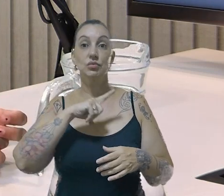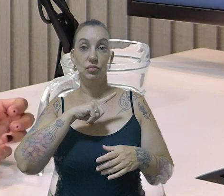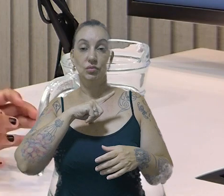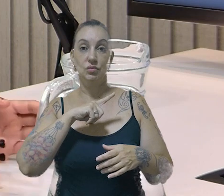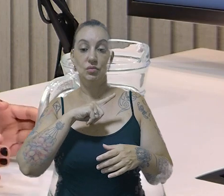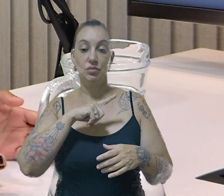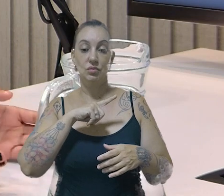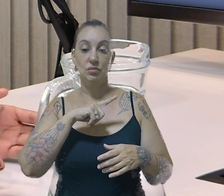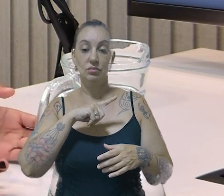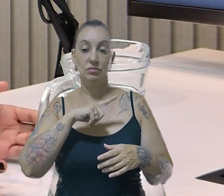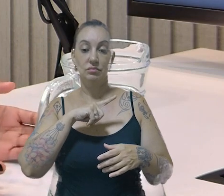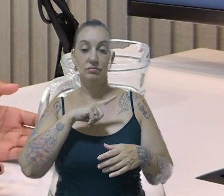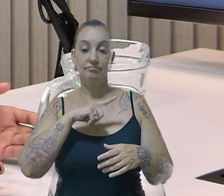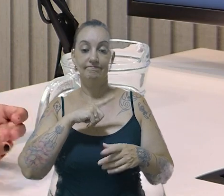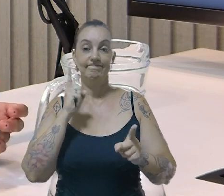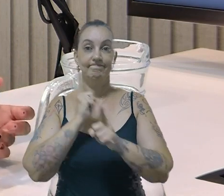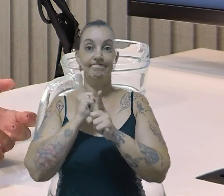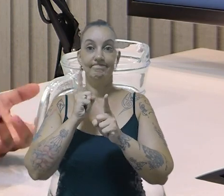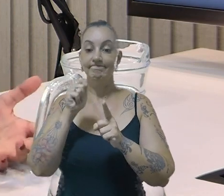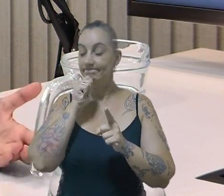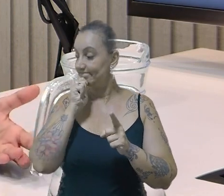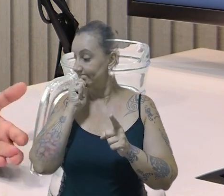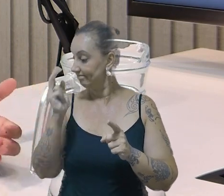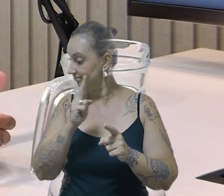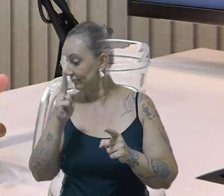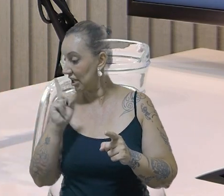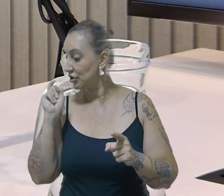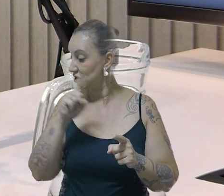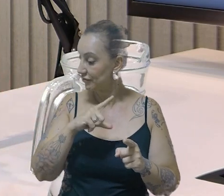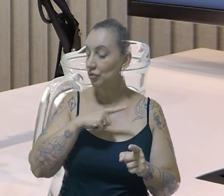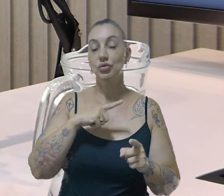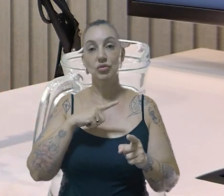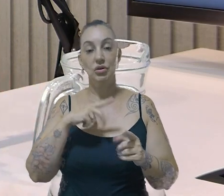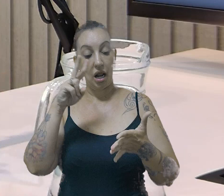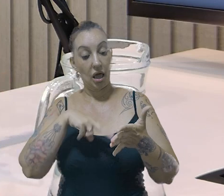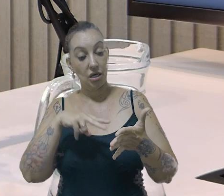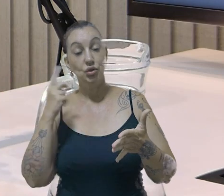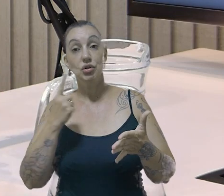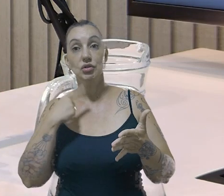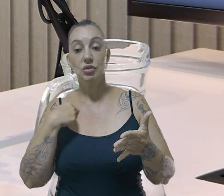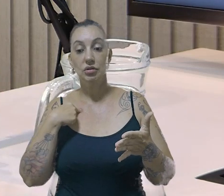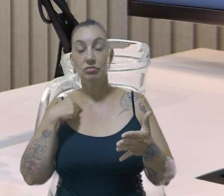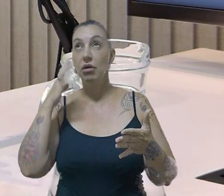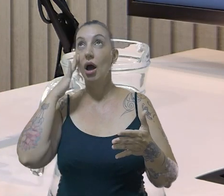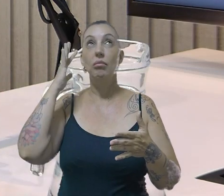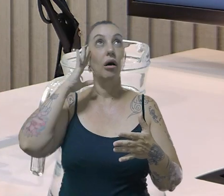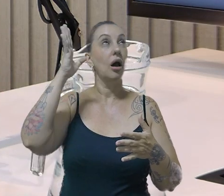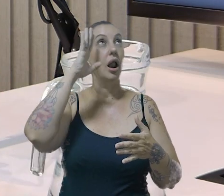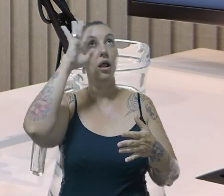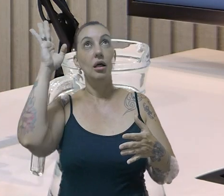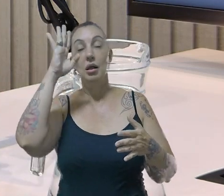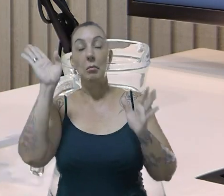ainda não tá nada diagnosticada então eu não posso dizer mas eu tenho muita dificuldade de de ler sozinha assim minha cabeça viaja tá na